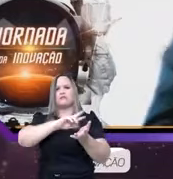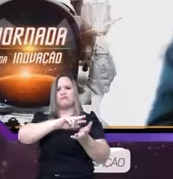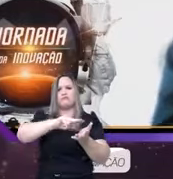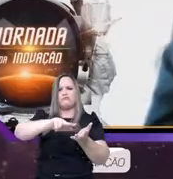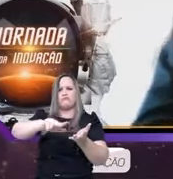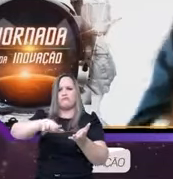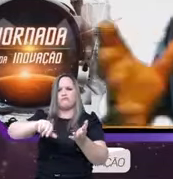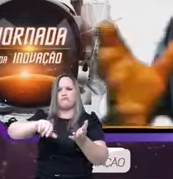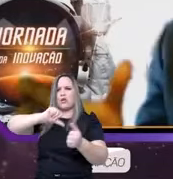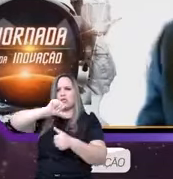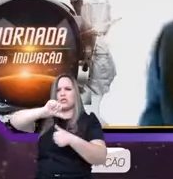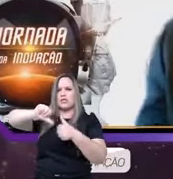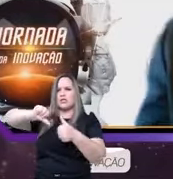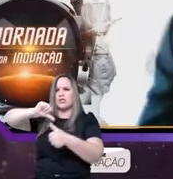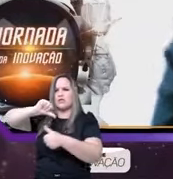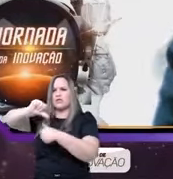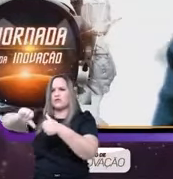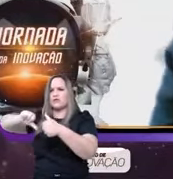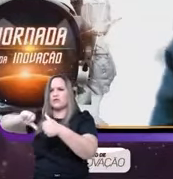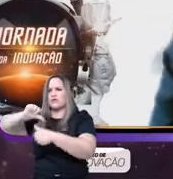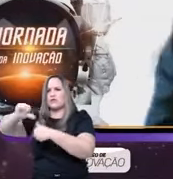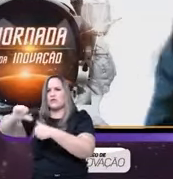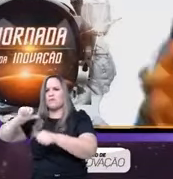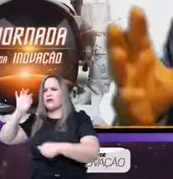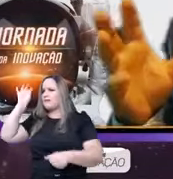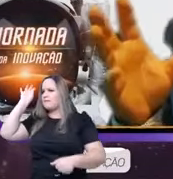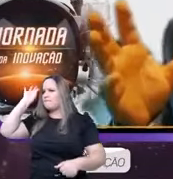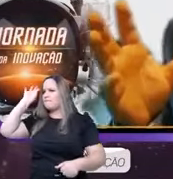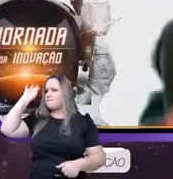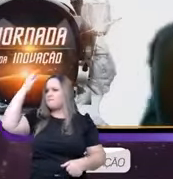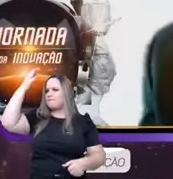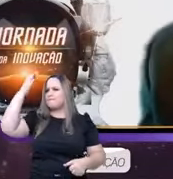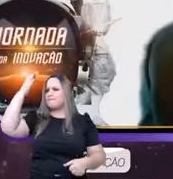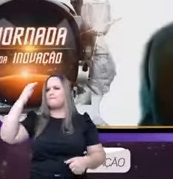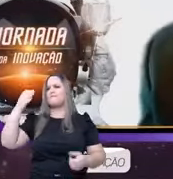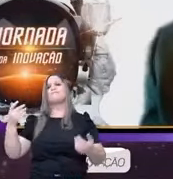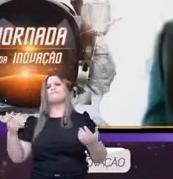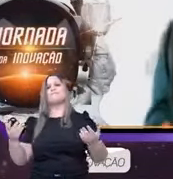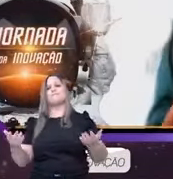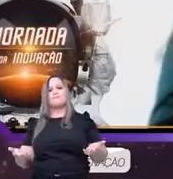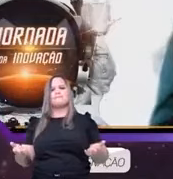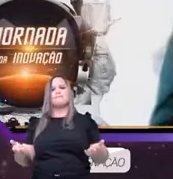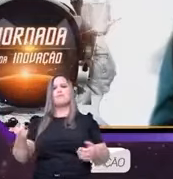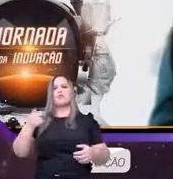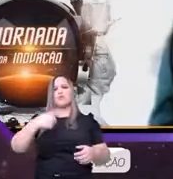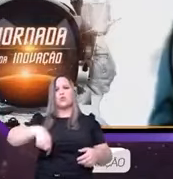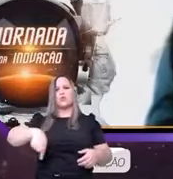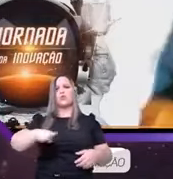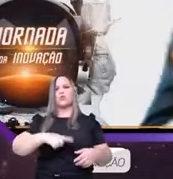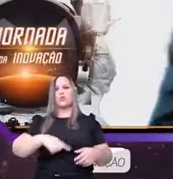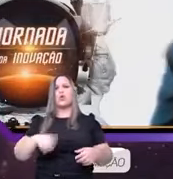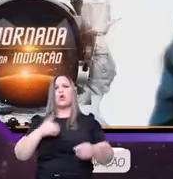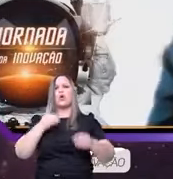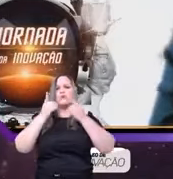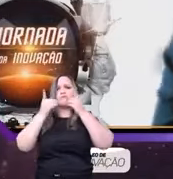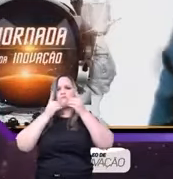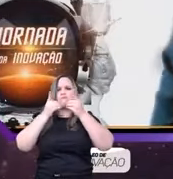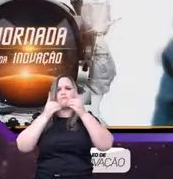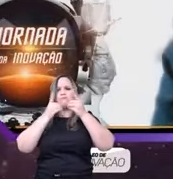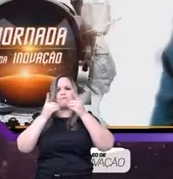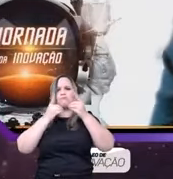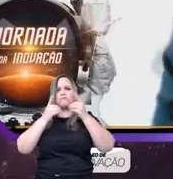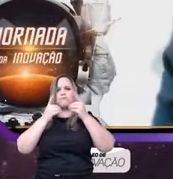das instituições em instituições ágeis. Então, a gente tem que trazer essa discussão para o contexto de